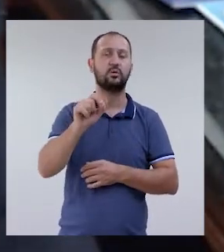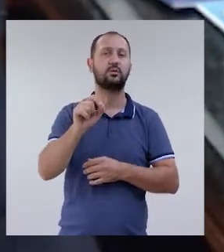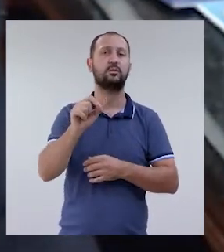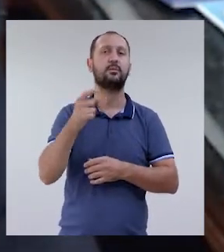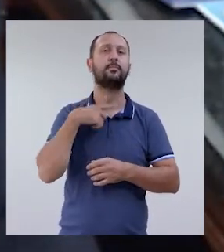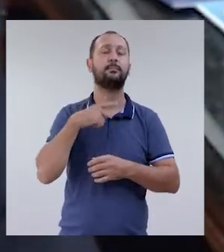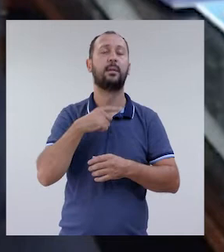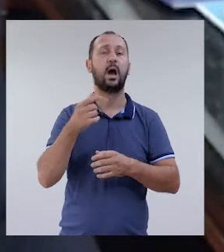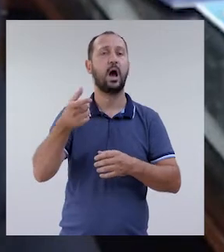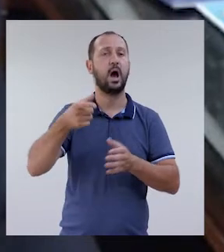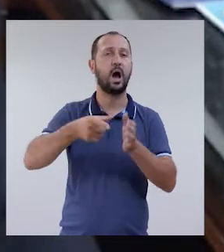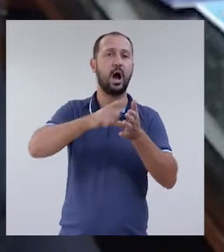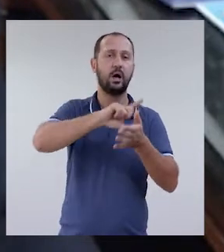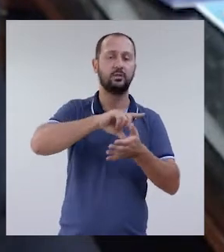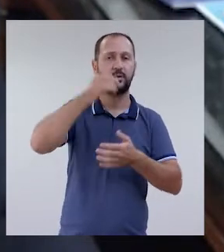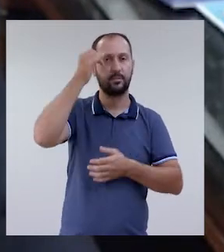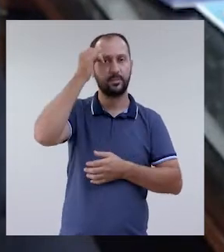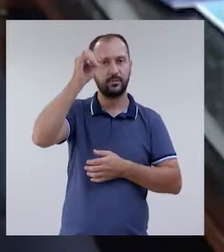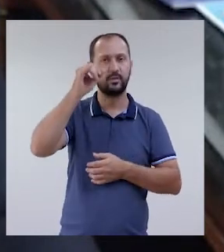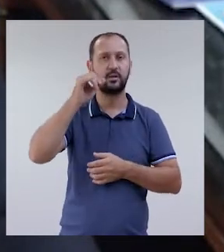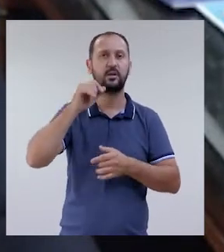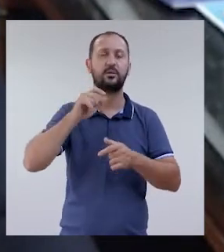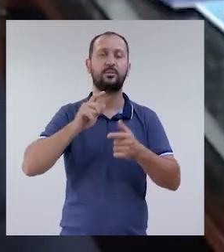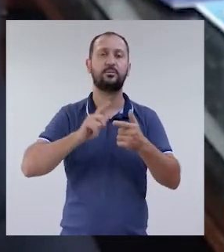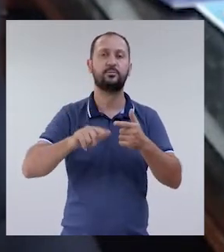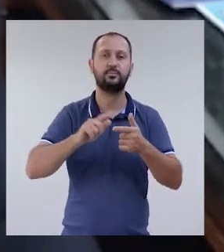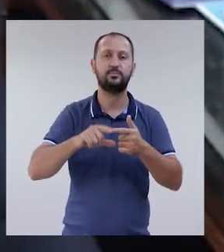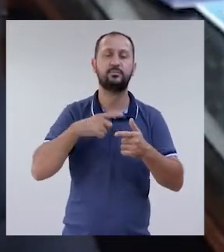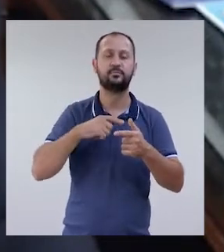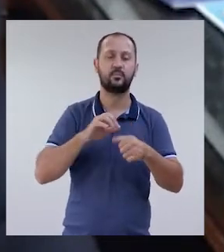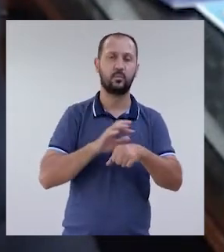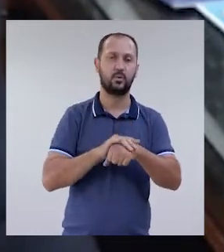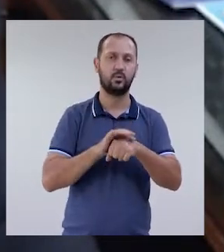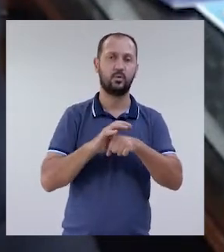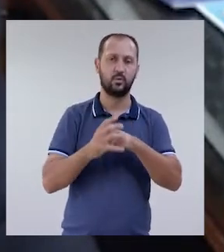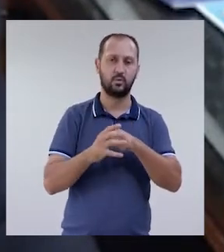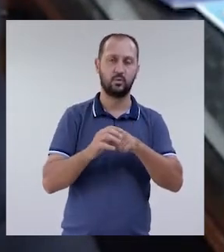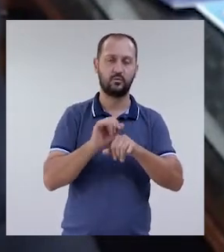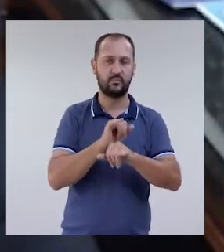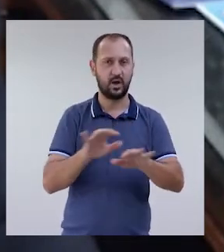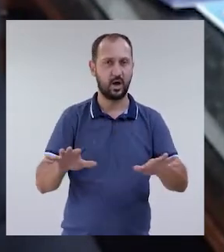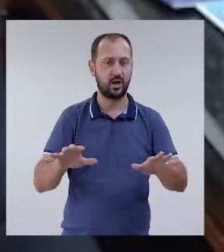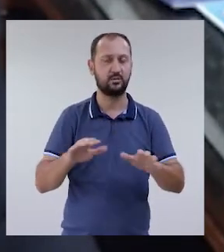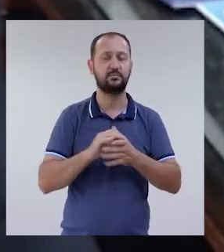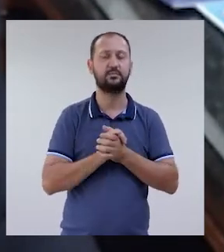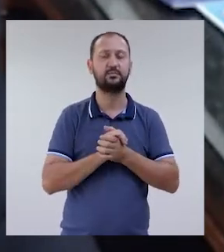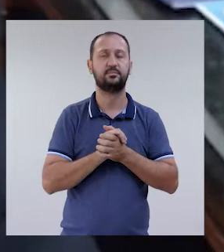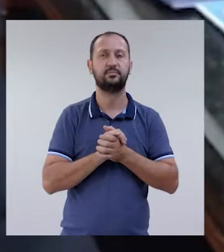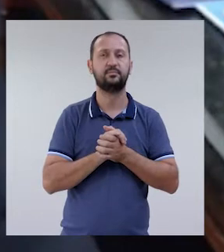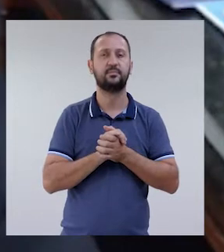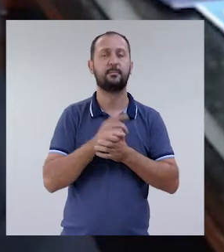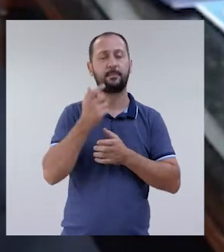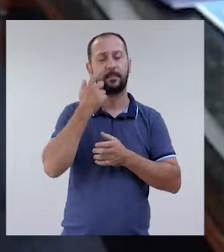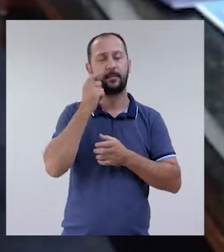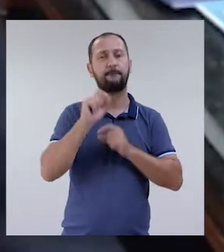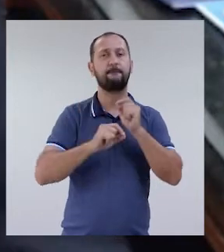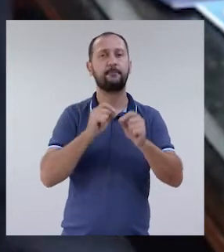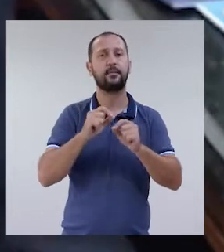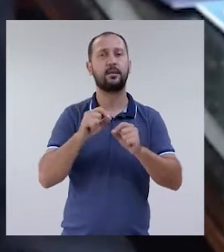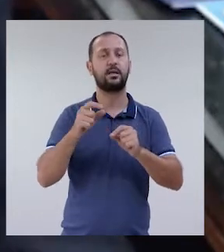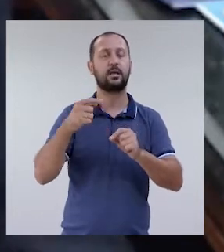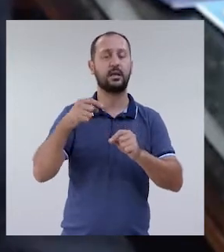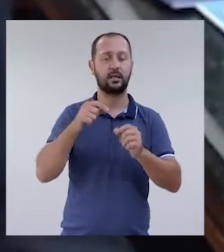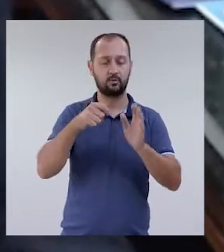objetivo de prevenir o contágio pelo novo coronavírus. Nós, então,